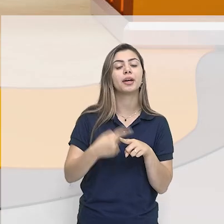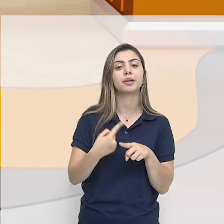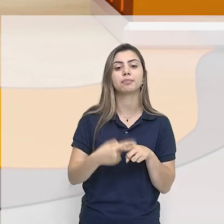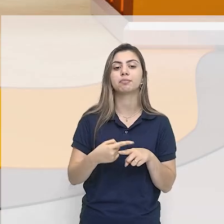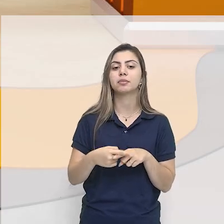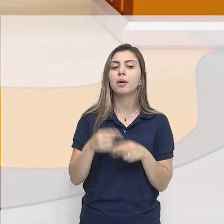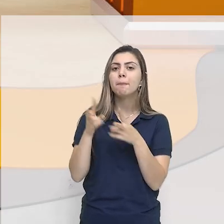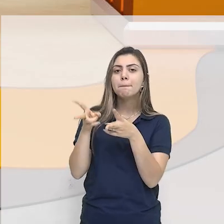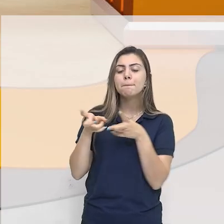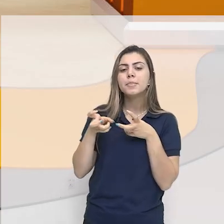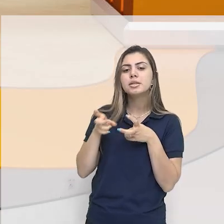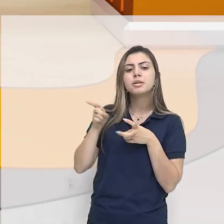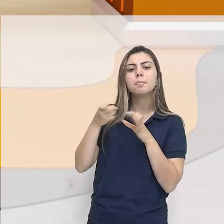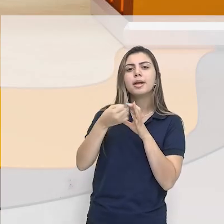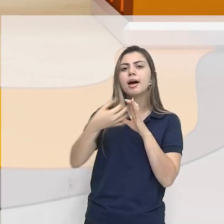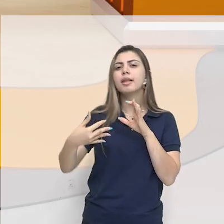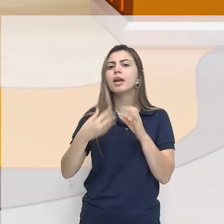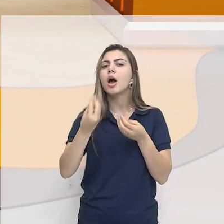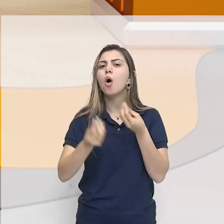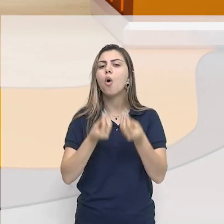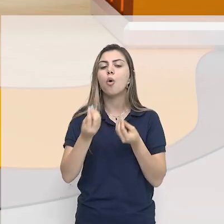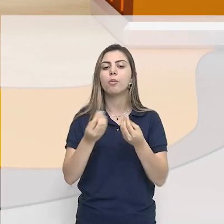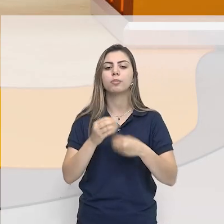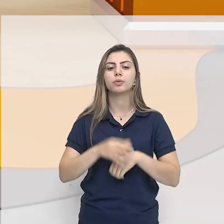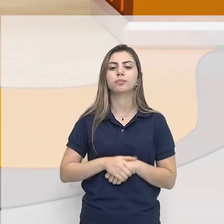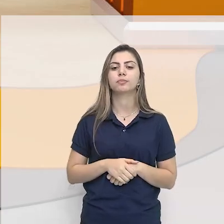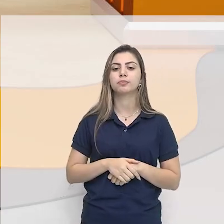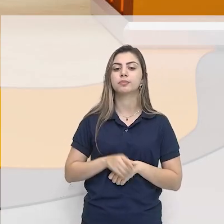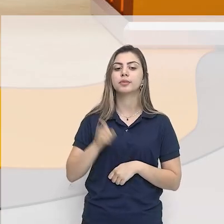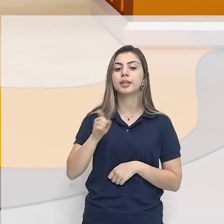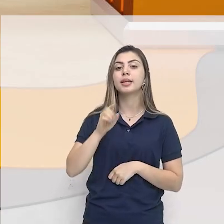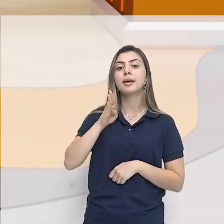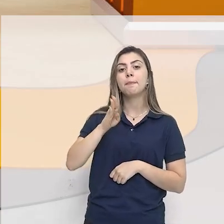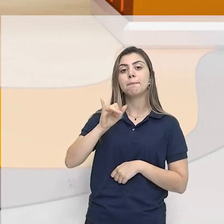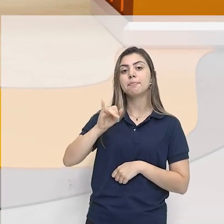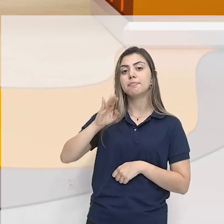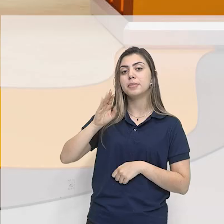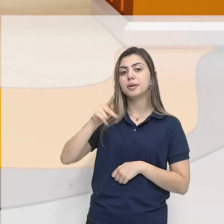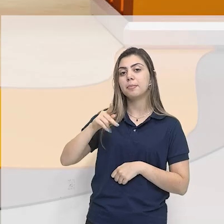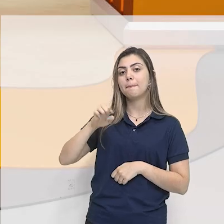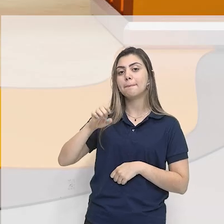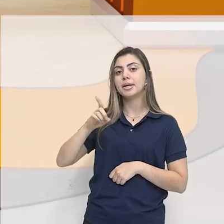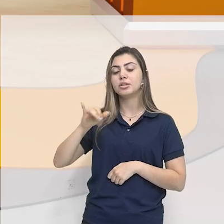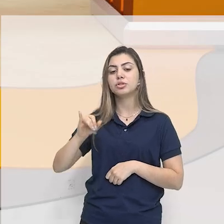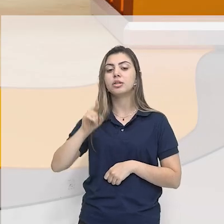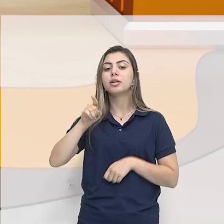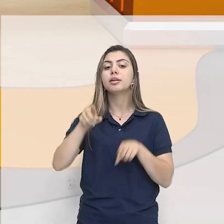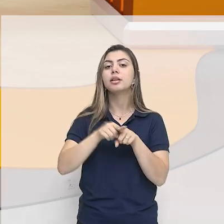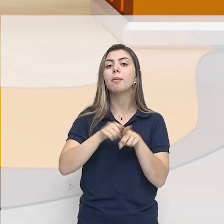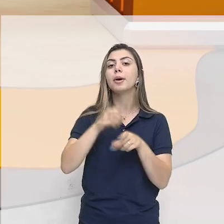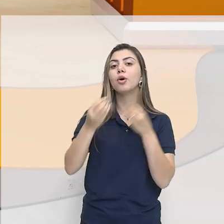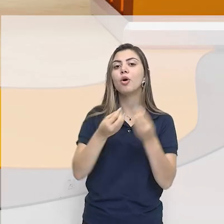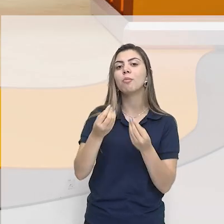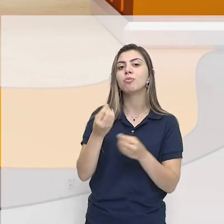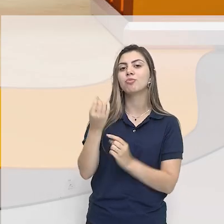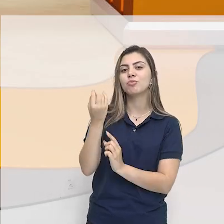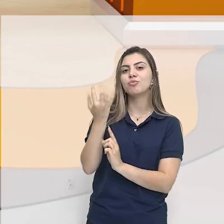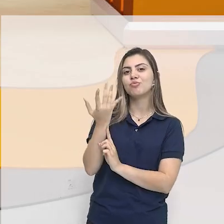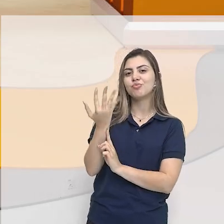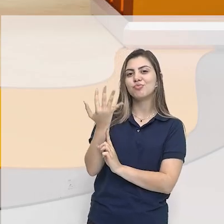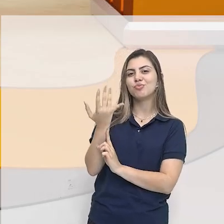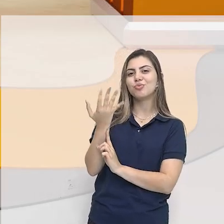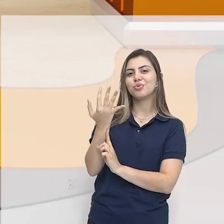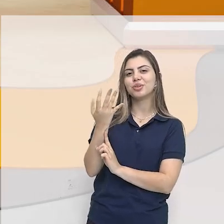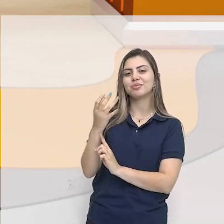quê? Olha a caracterização dele, ok? Ele é bípede e ele também está o quê? Com o fogo.